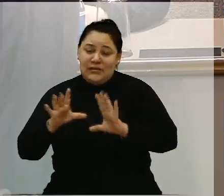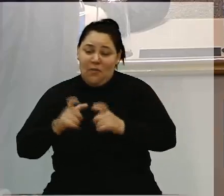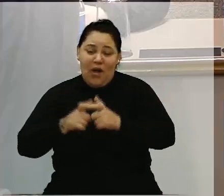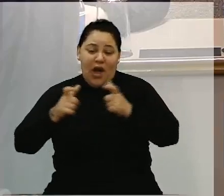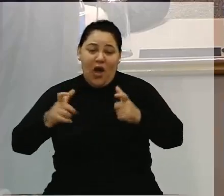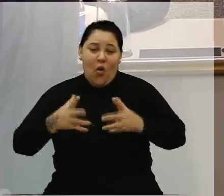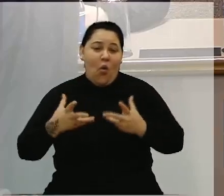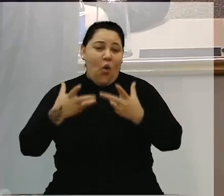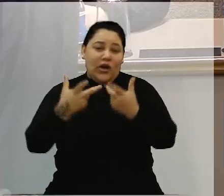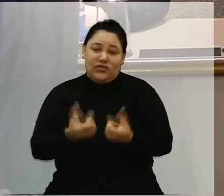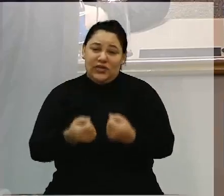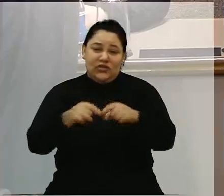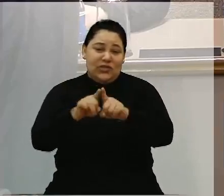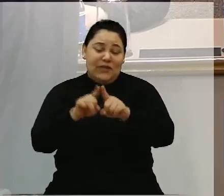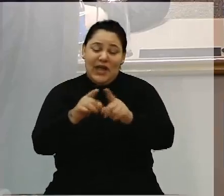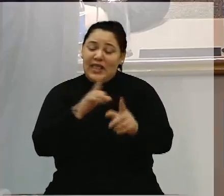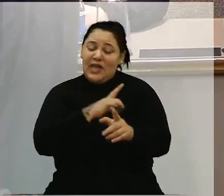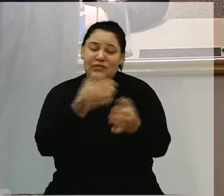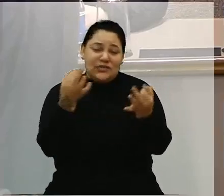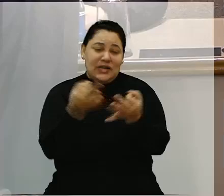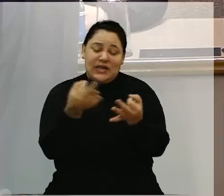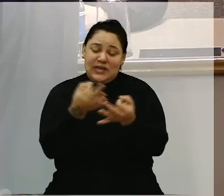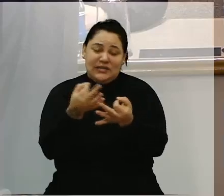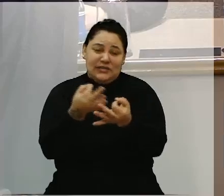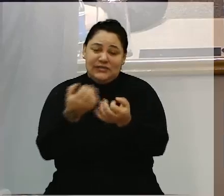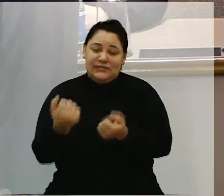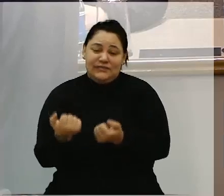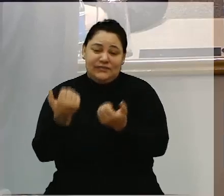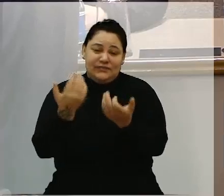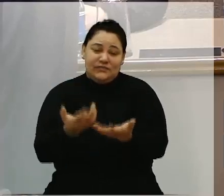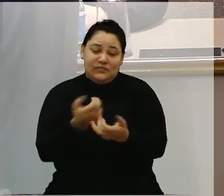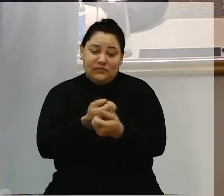com certeza vai dar condições para que esse